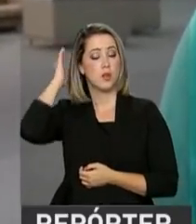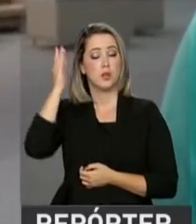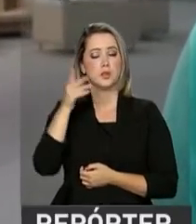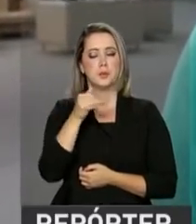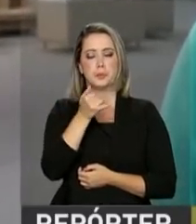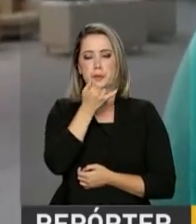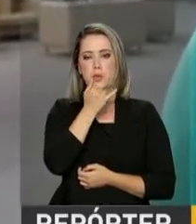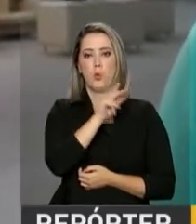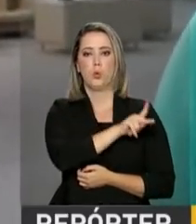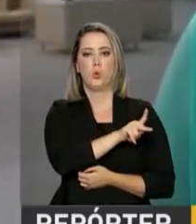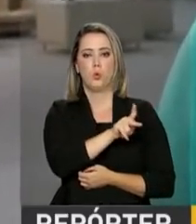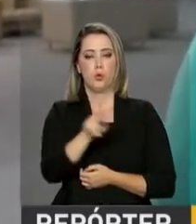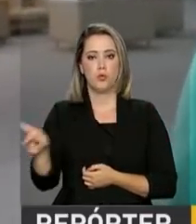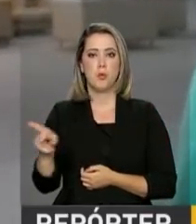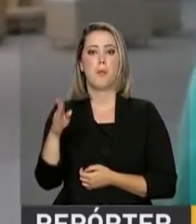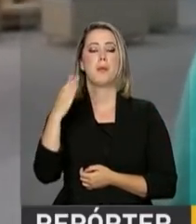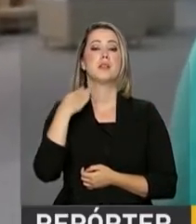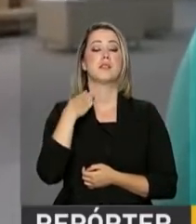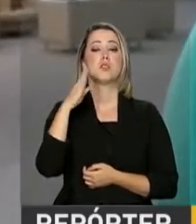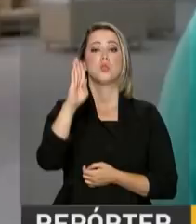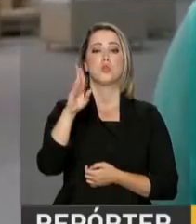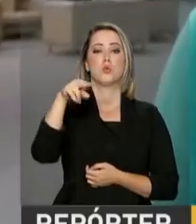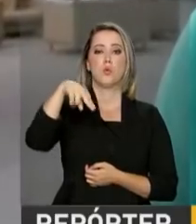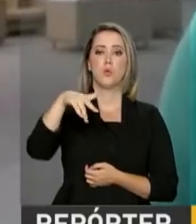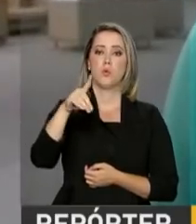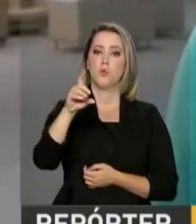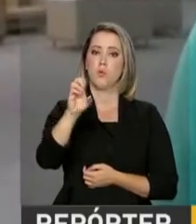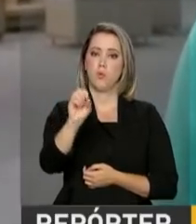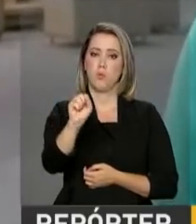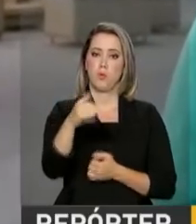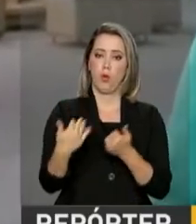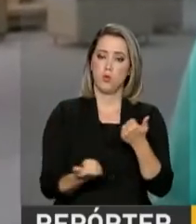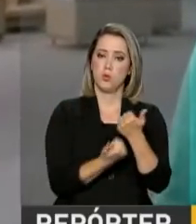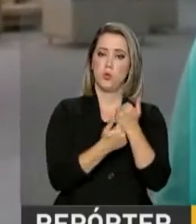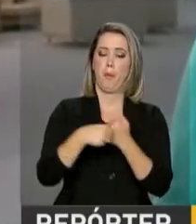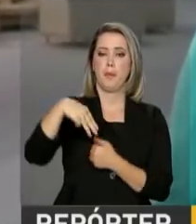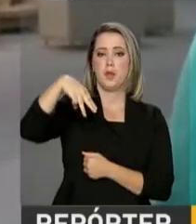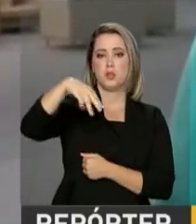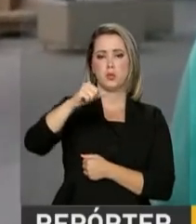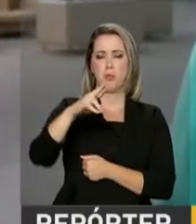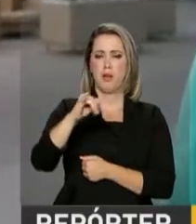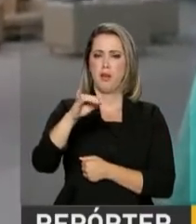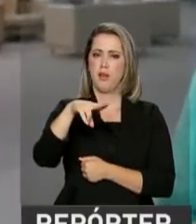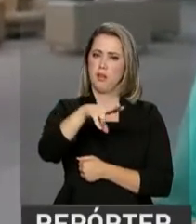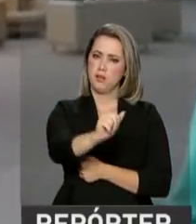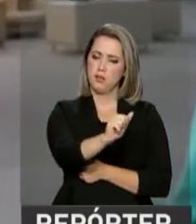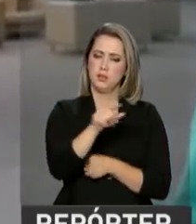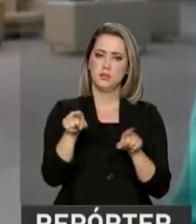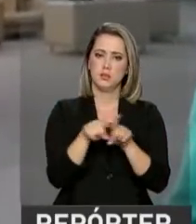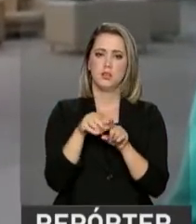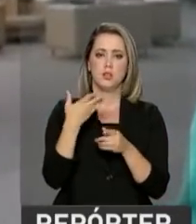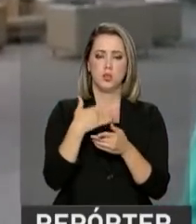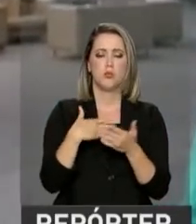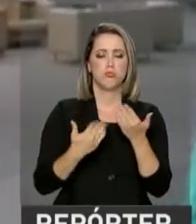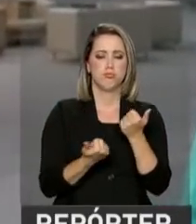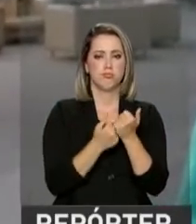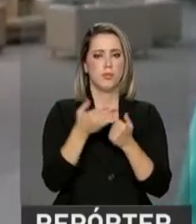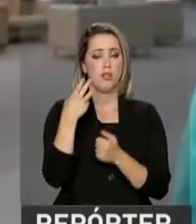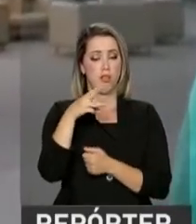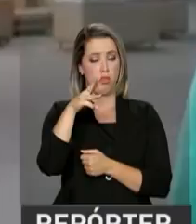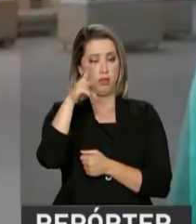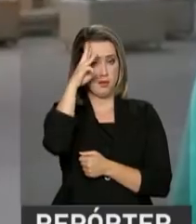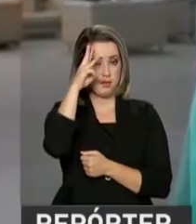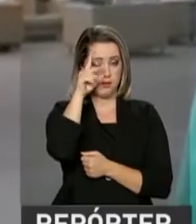Paulo Rabelo de Castro, assume o lugar da economista Maria Silvia Bastos, que deixou o cargo na última sexta-feira. Em conversa